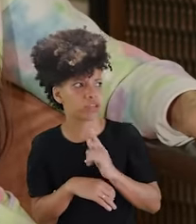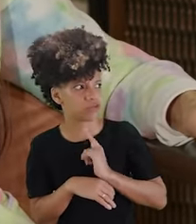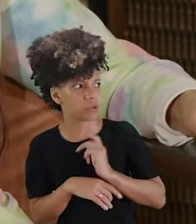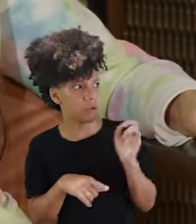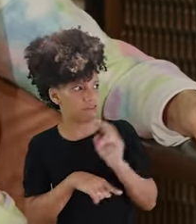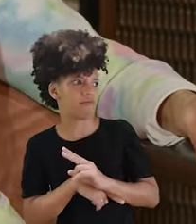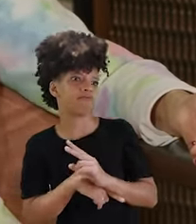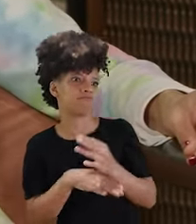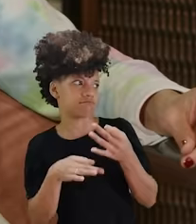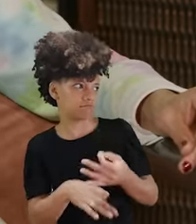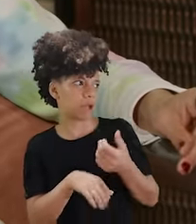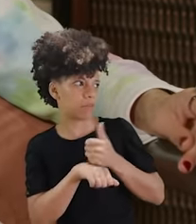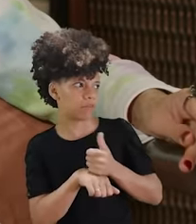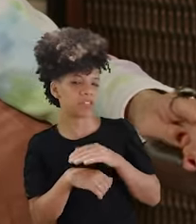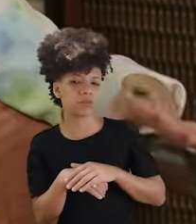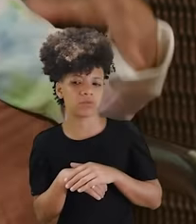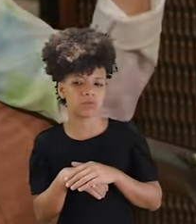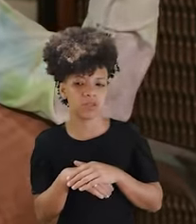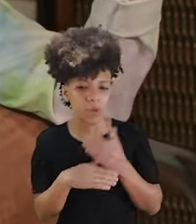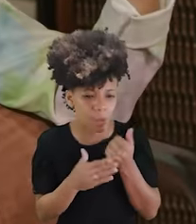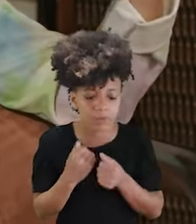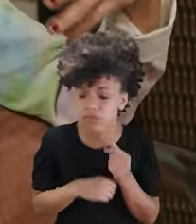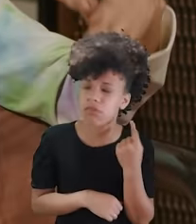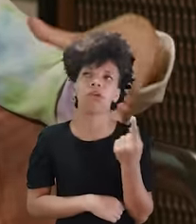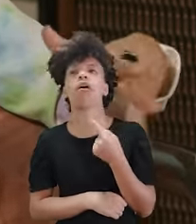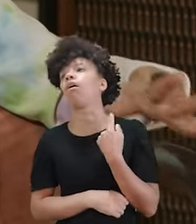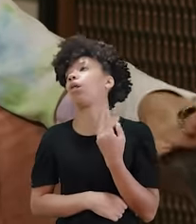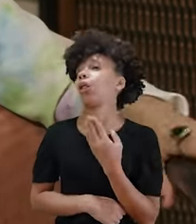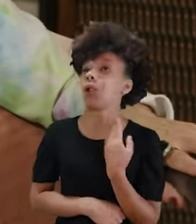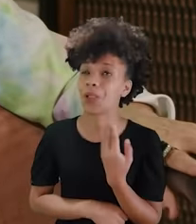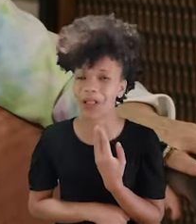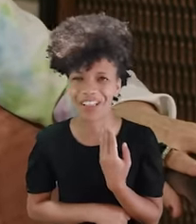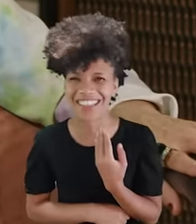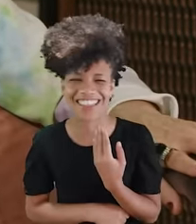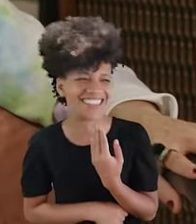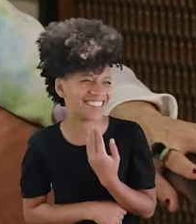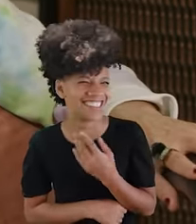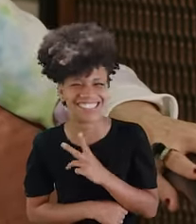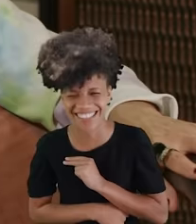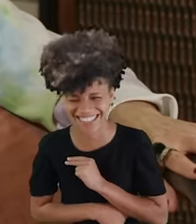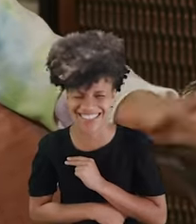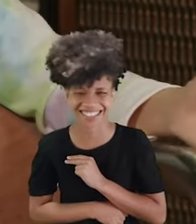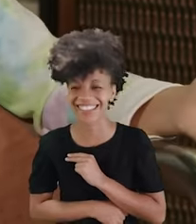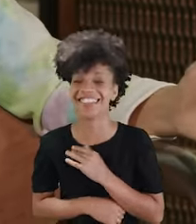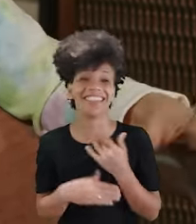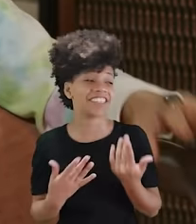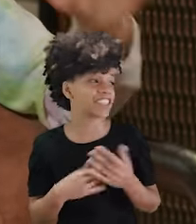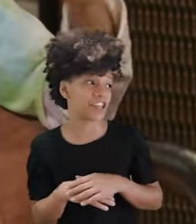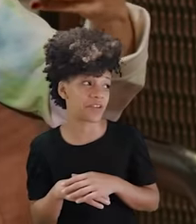para você e aí tipo para você segurar a onda né sorteio